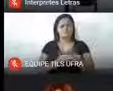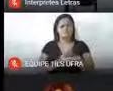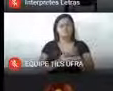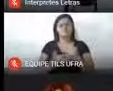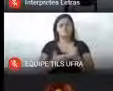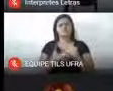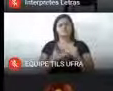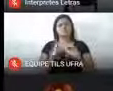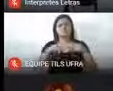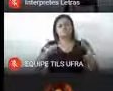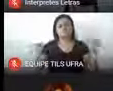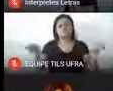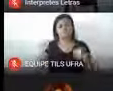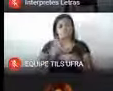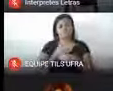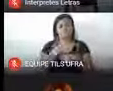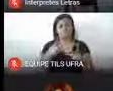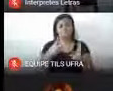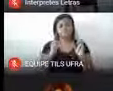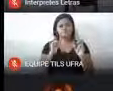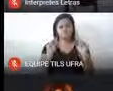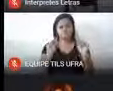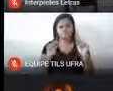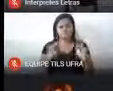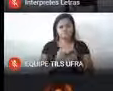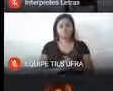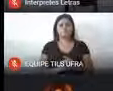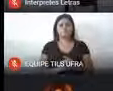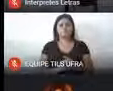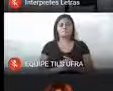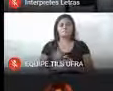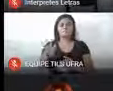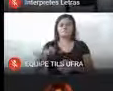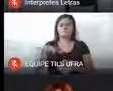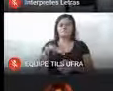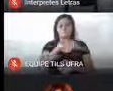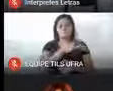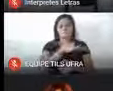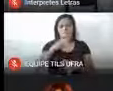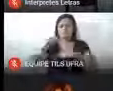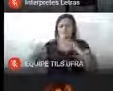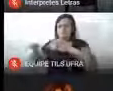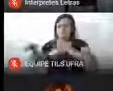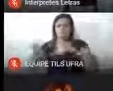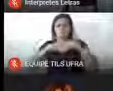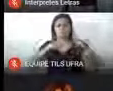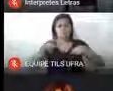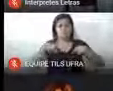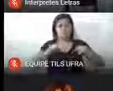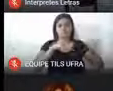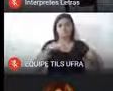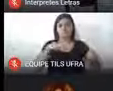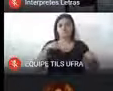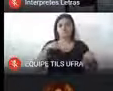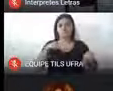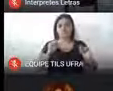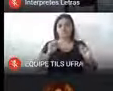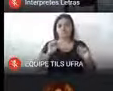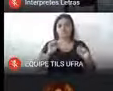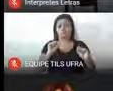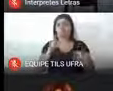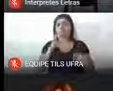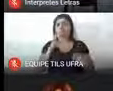que a territorialização linguística de variantes representa uma amostra da riqueza do conhecimento lexical. em que as